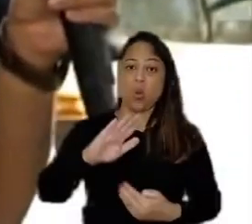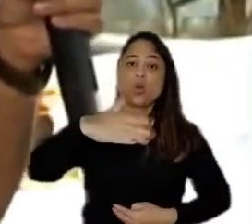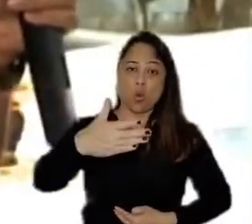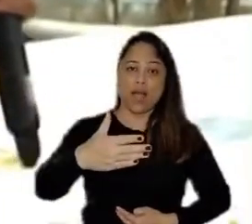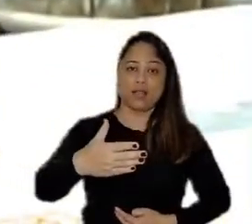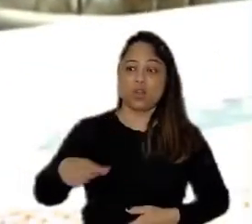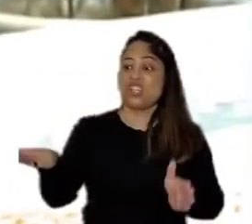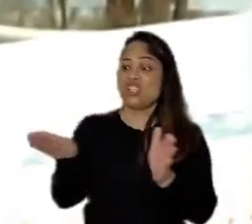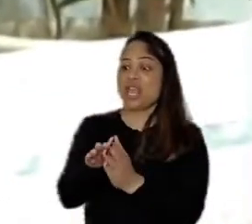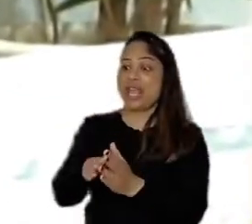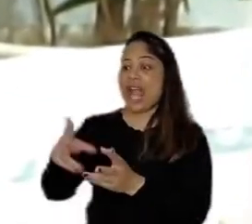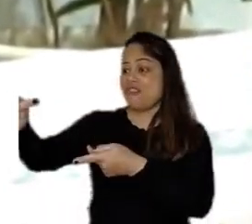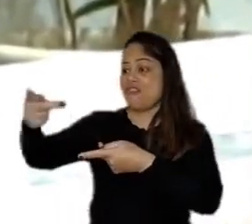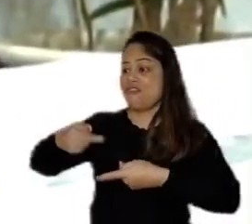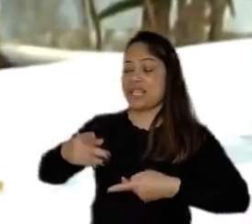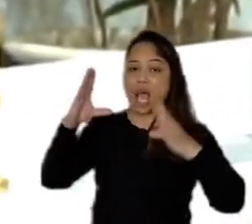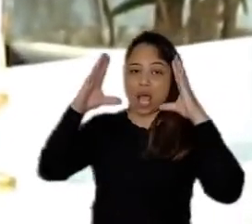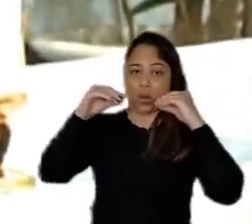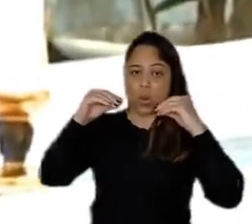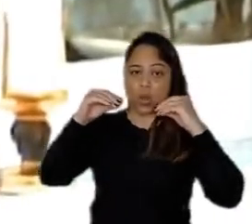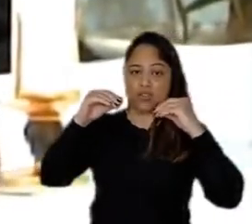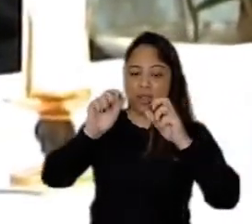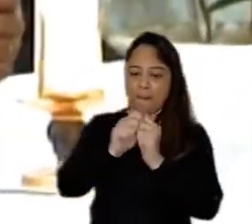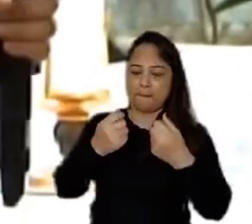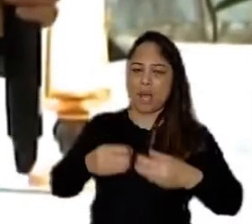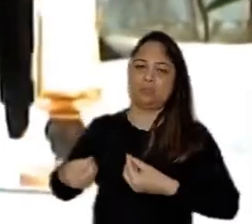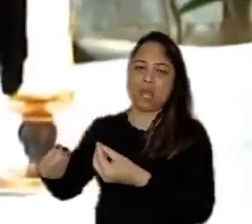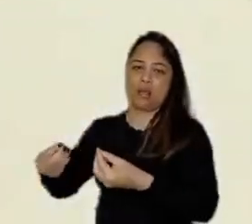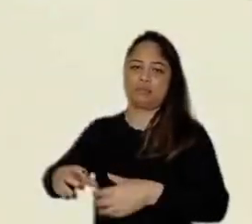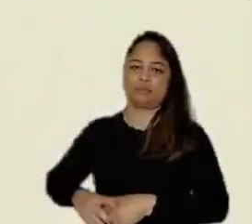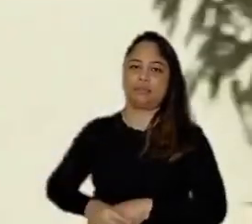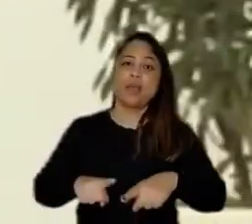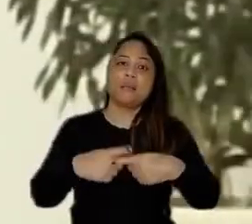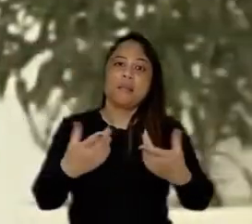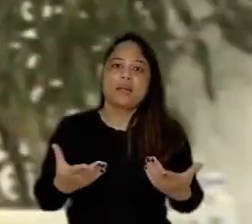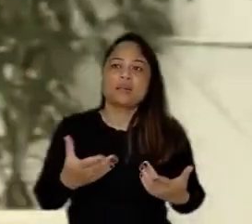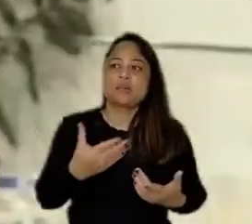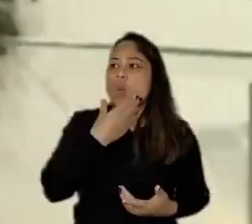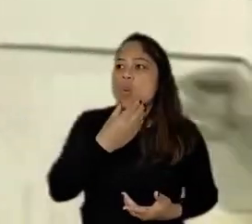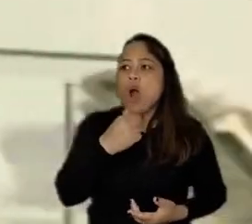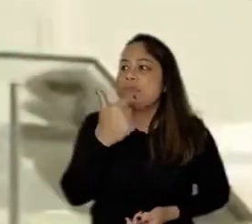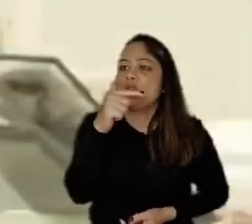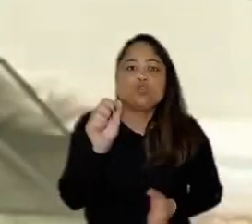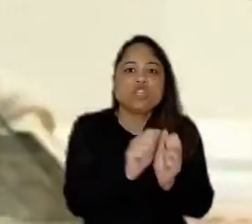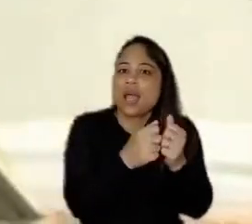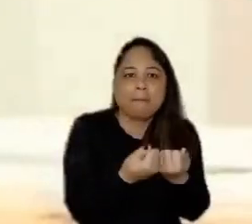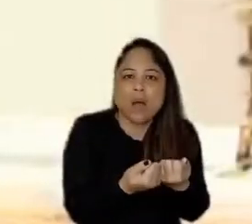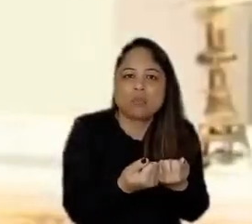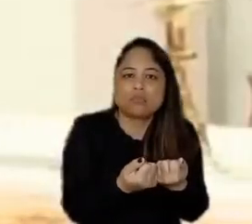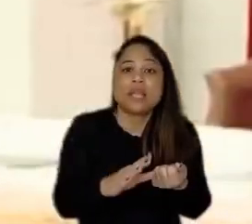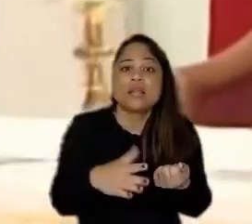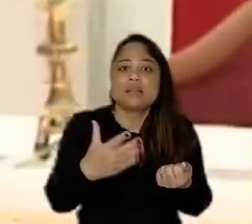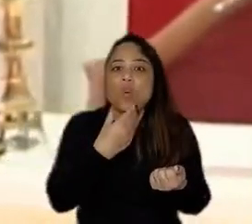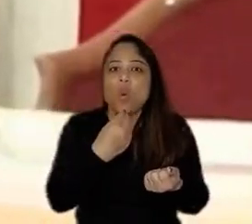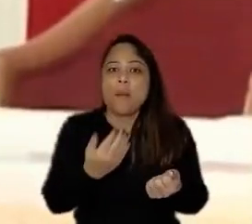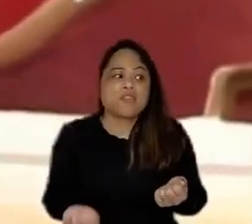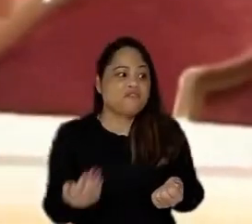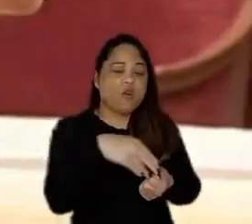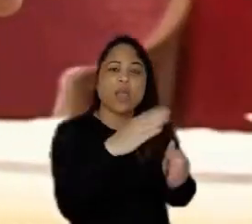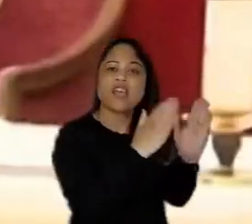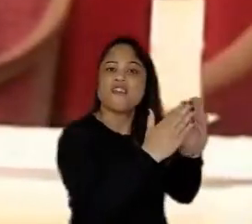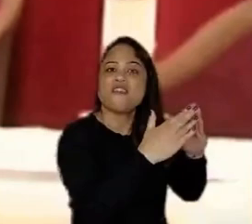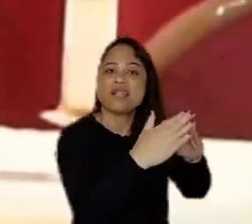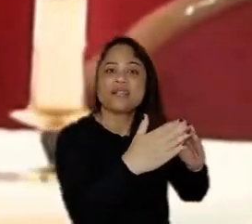A Bíblia diz que ele não tem pão para dar para visita, e ele vai bater no vizinho. Só que a Bíblia diz que o vizinho já